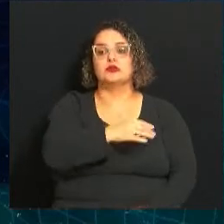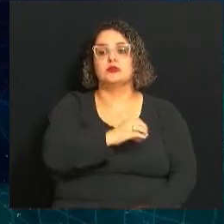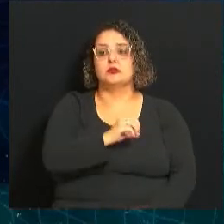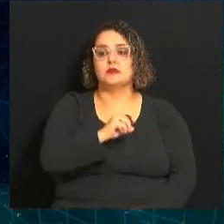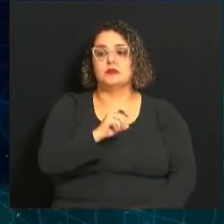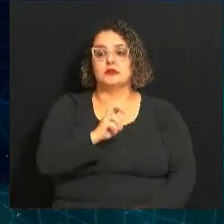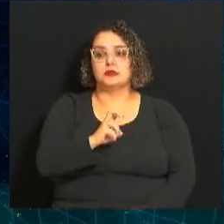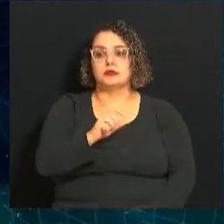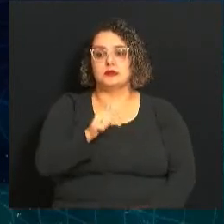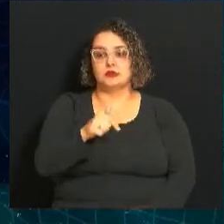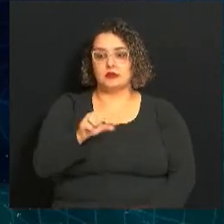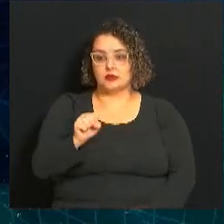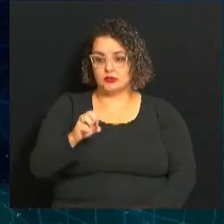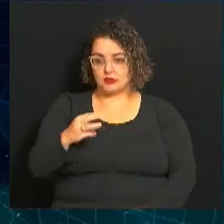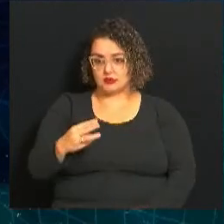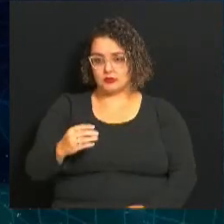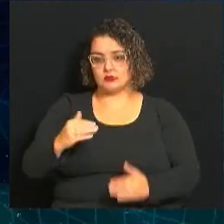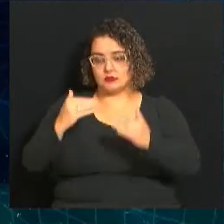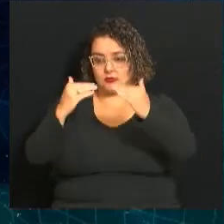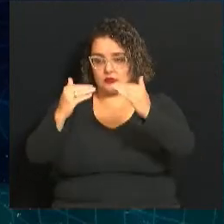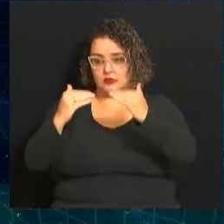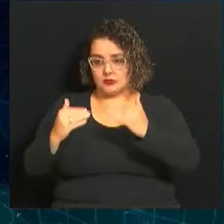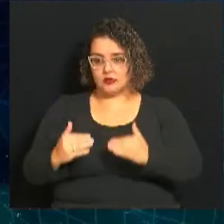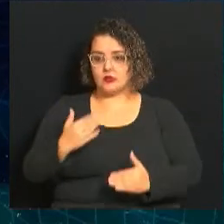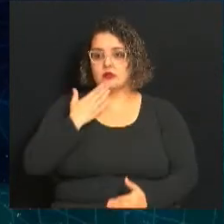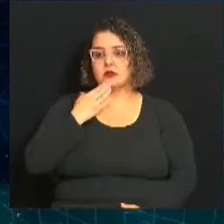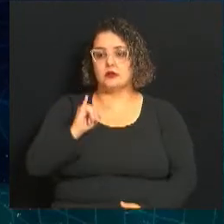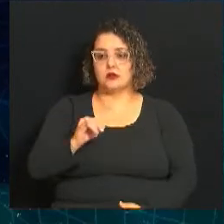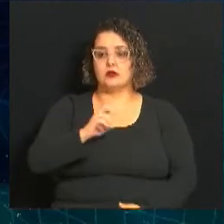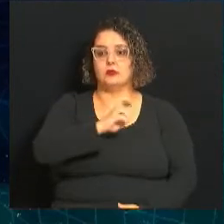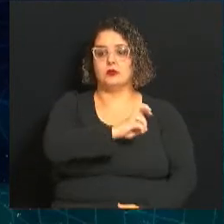205.783 casos. Na sequência, Indaiatuba com